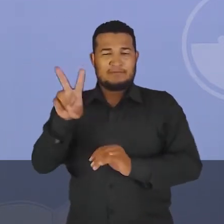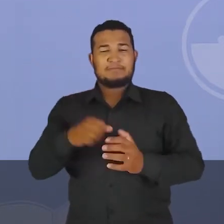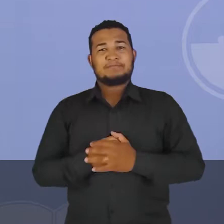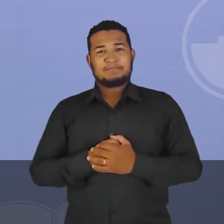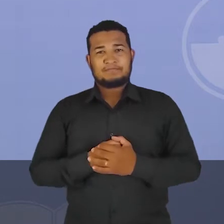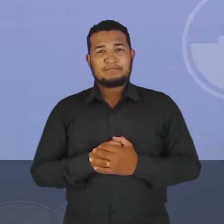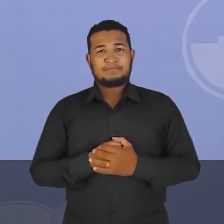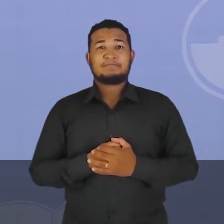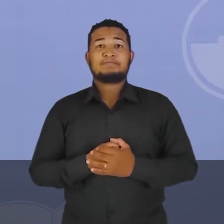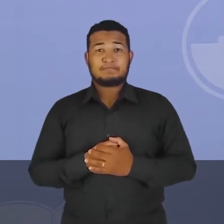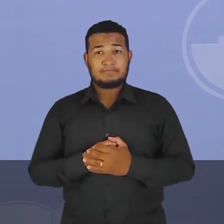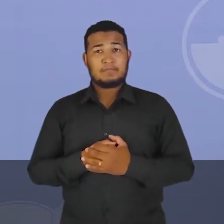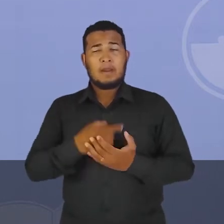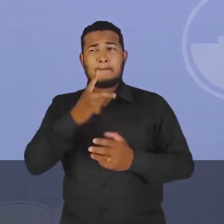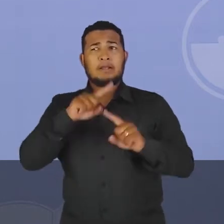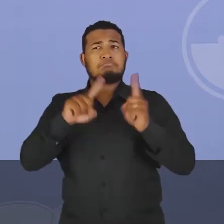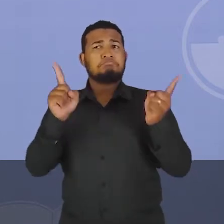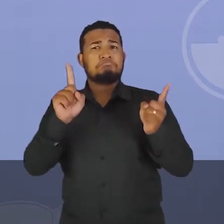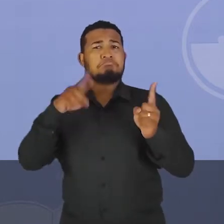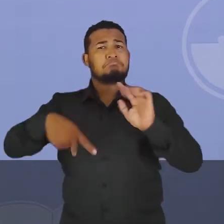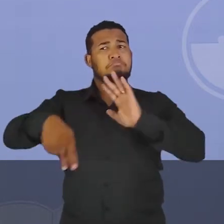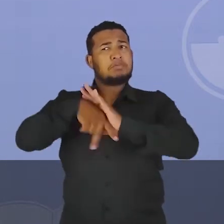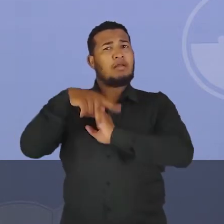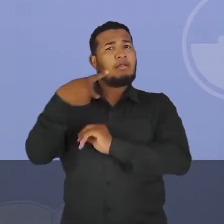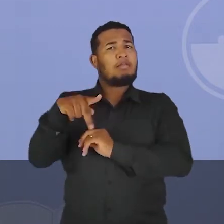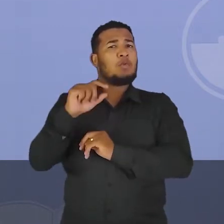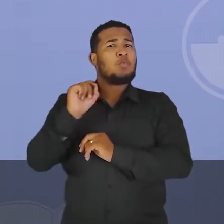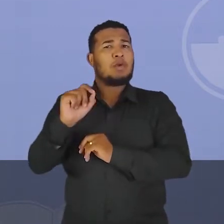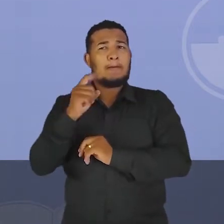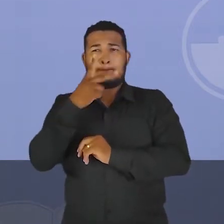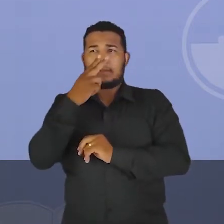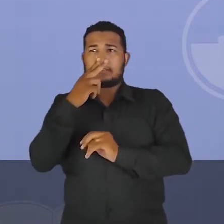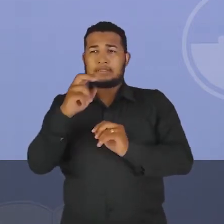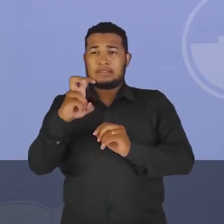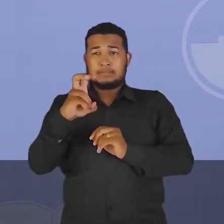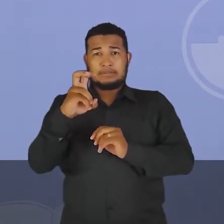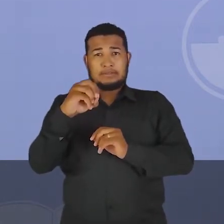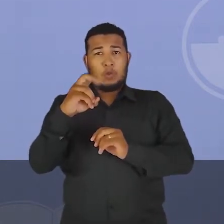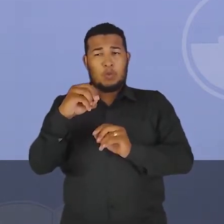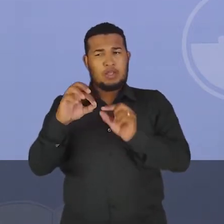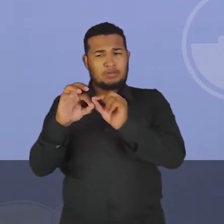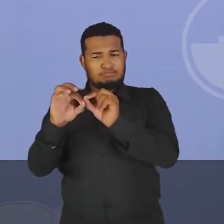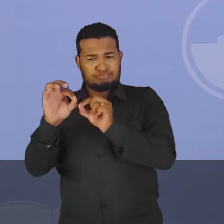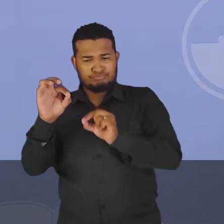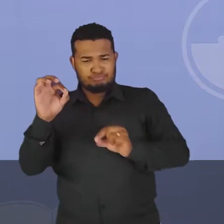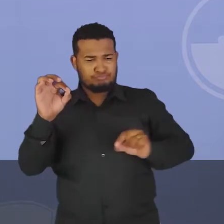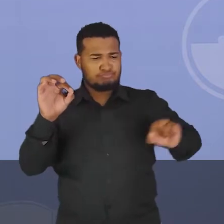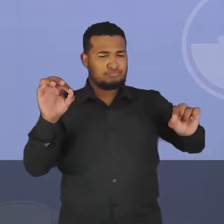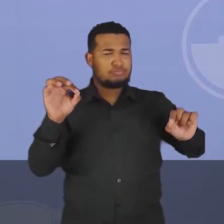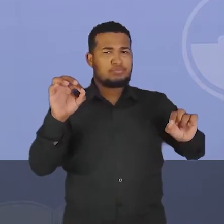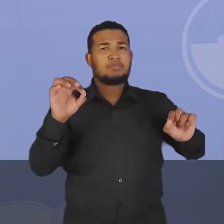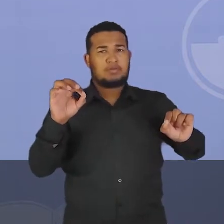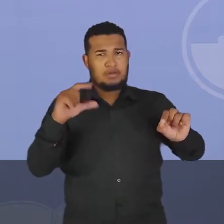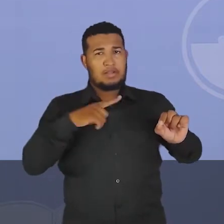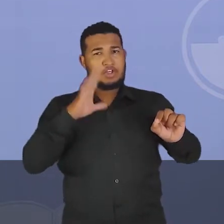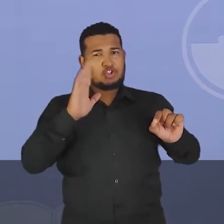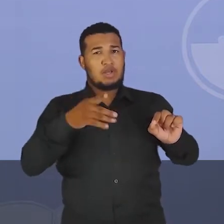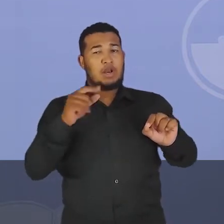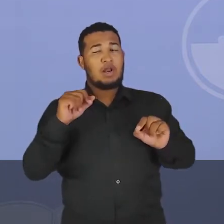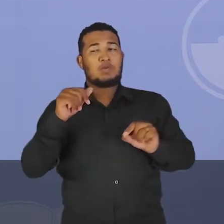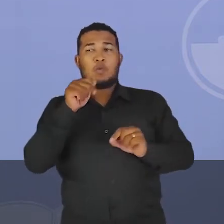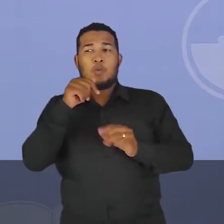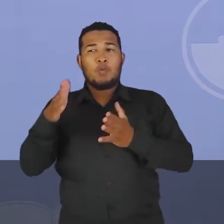O que coube a eles? Era 50 léguas de costa, entre os rios Mucuri e